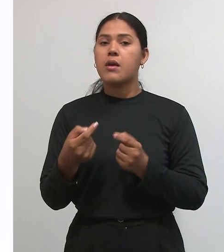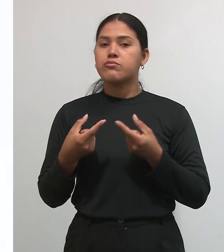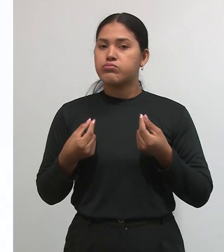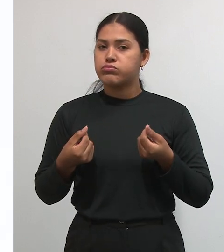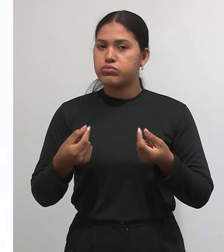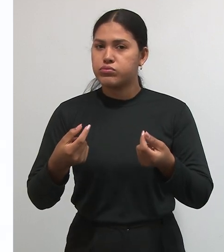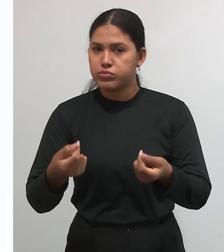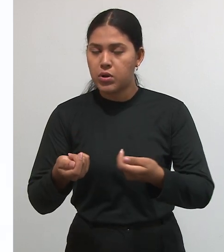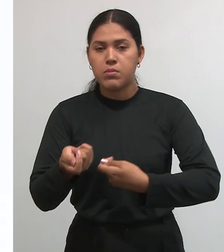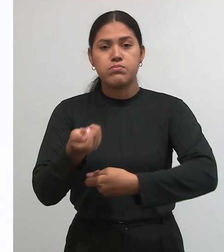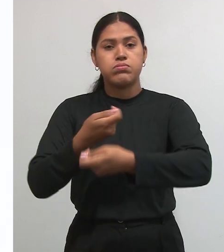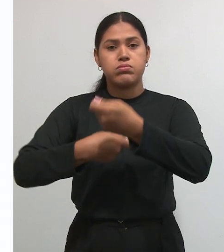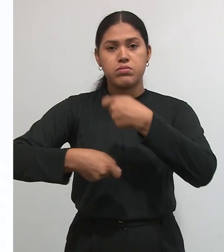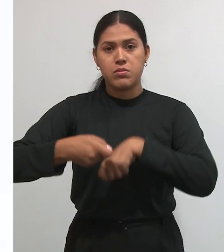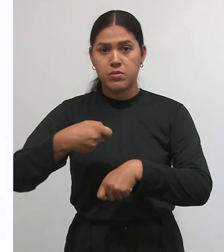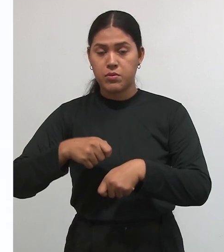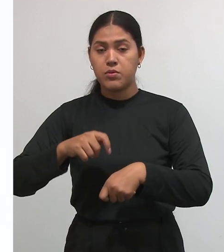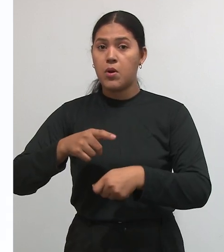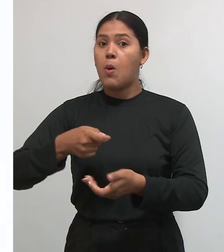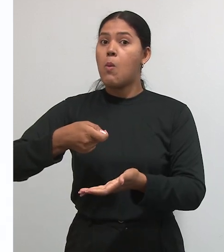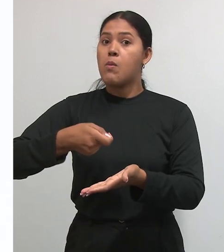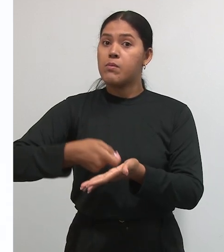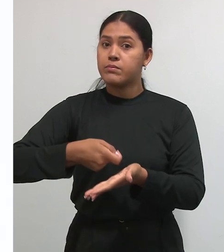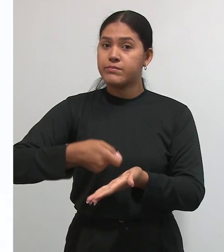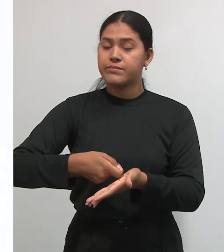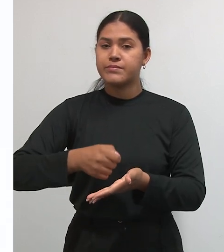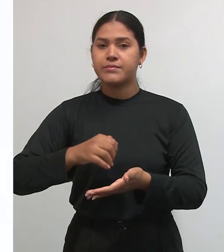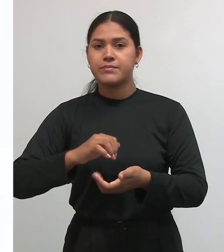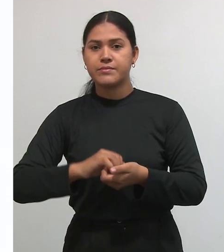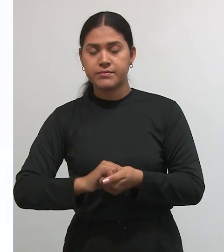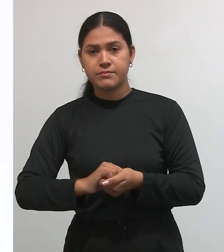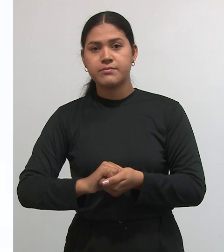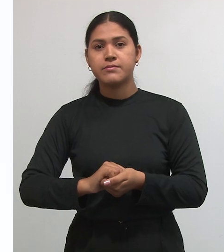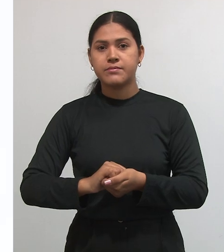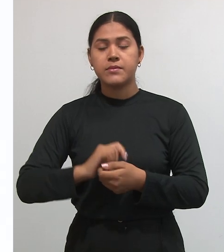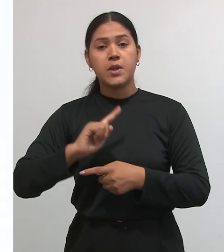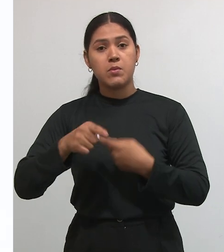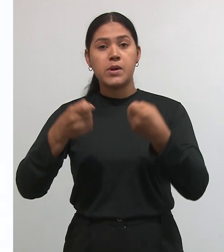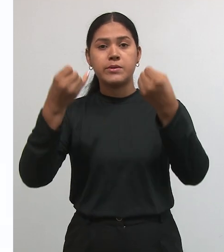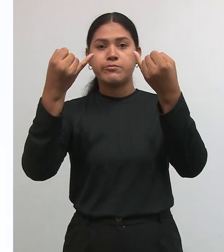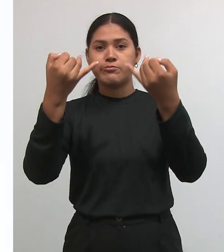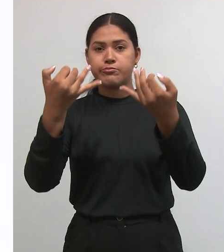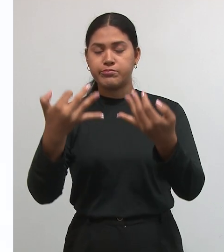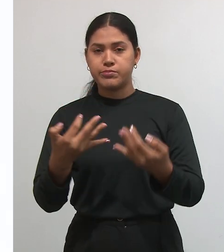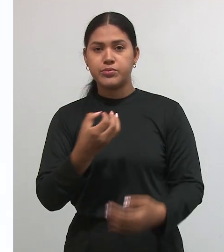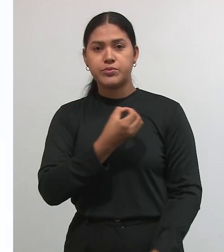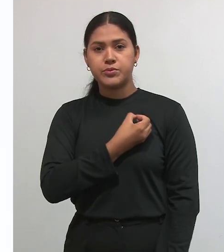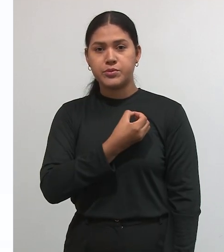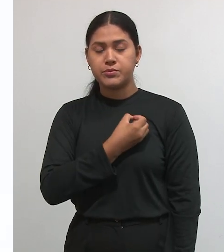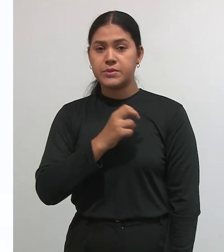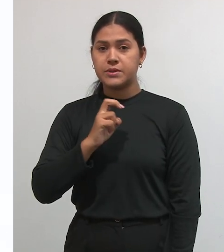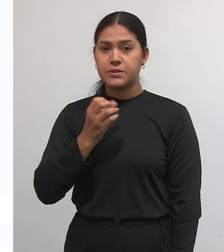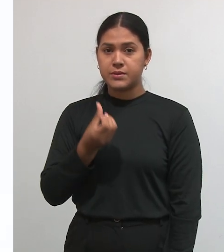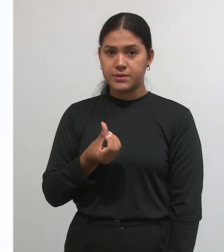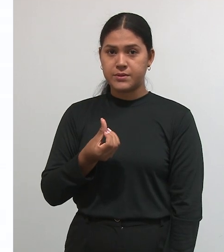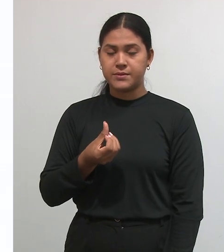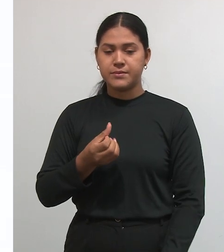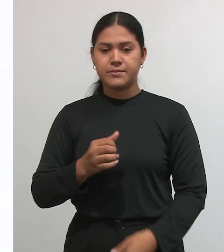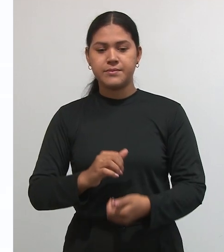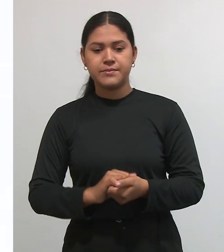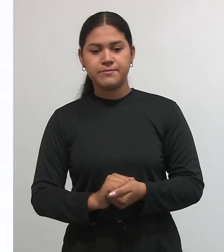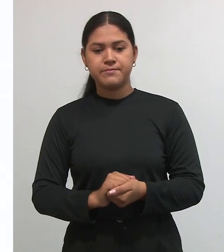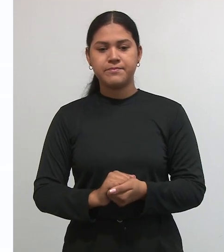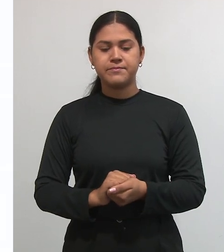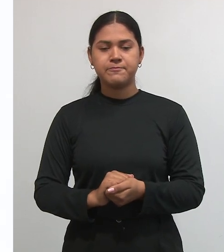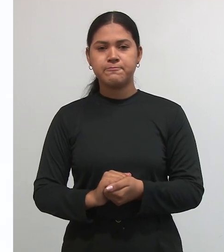direitos e obrigações, tá? Com terceiros. Nós vamos detalhar ele lá na unidade 6.